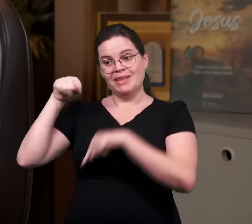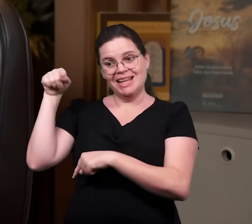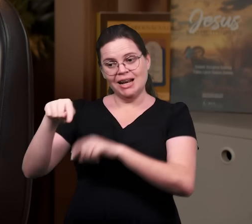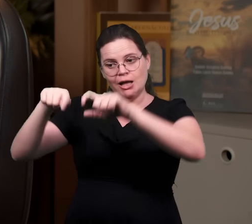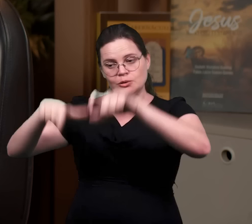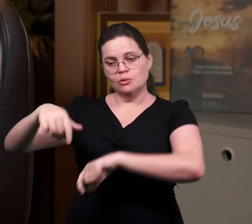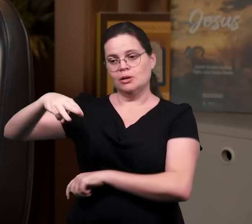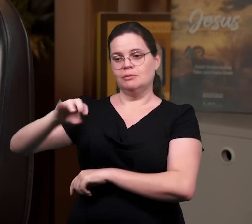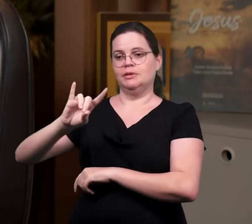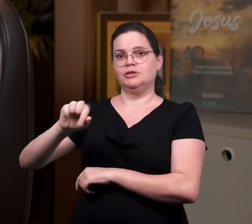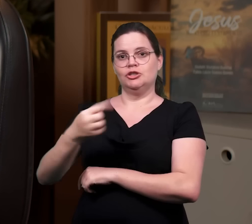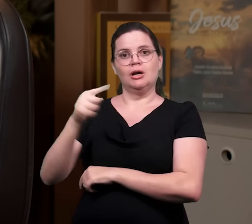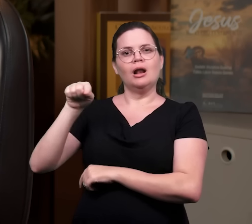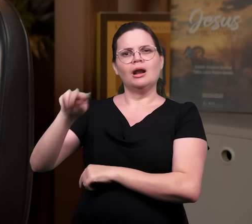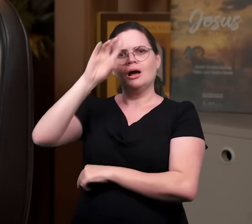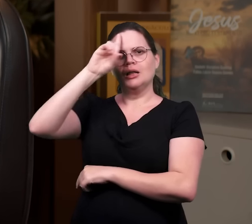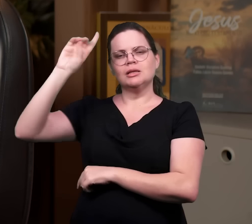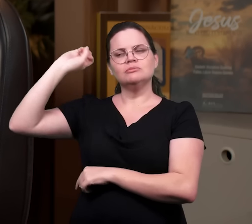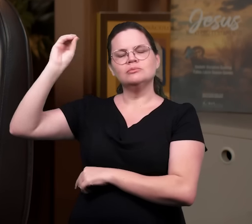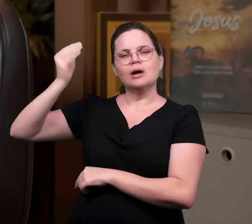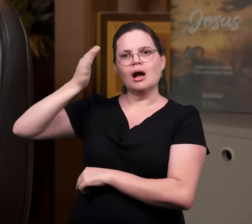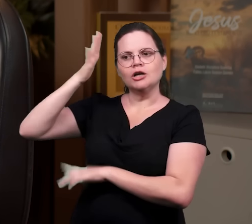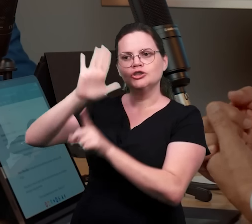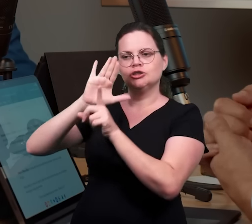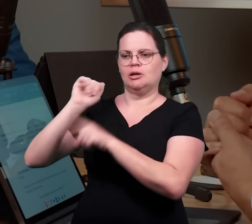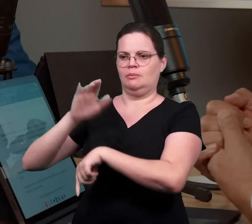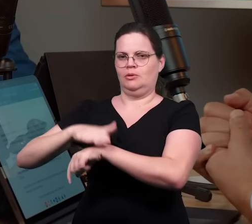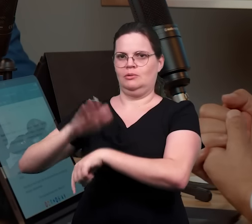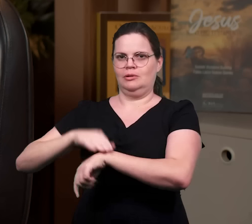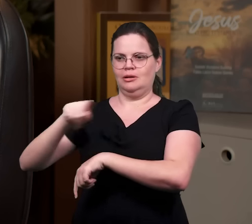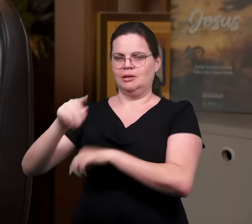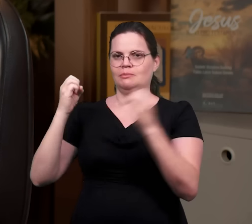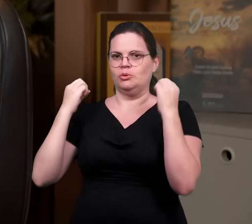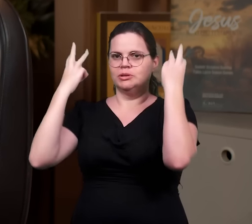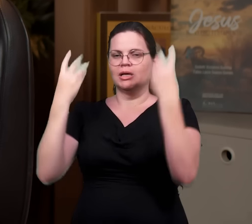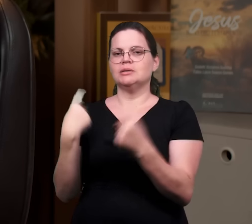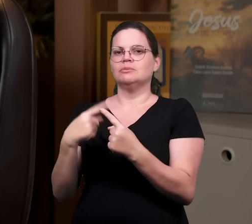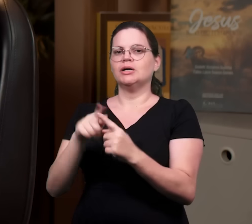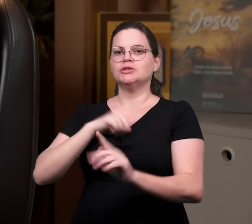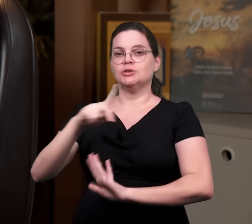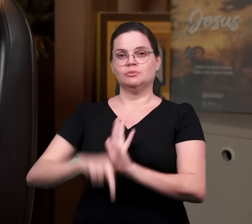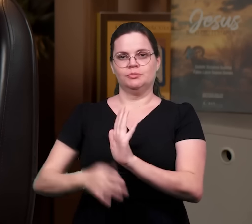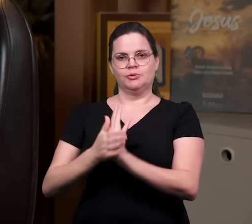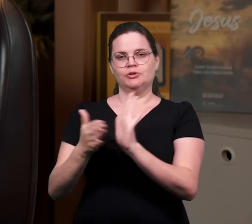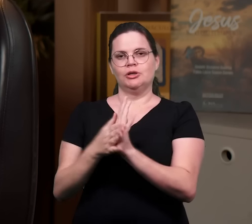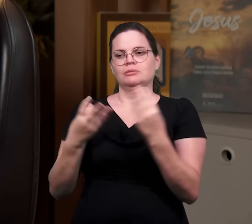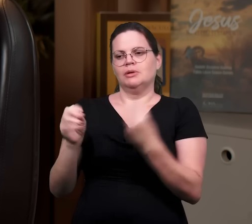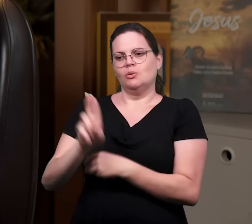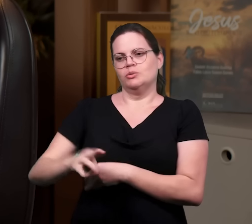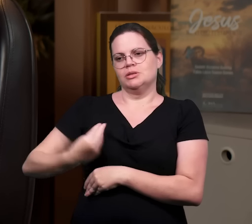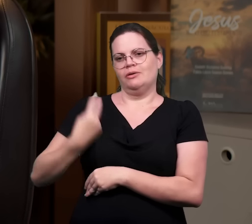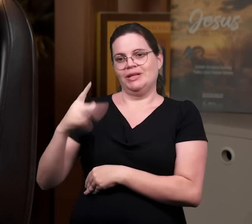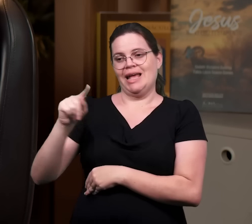se revelar a ele, porque Deus tinha um plano para usar Moisés, né, pastores? Para que Moisés pudesse estar à frente do